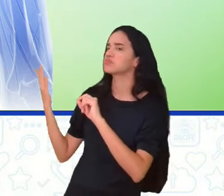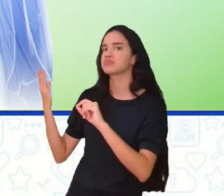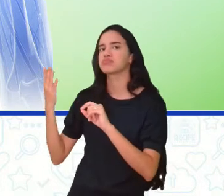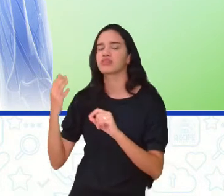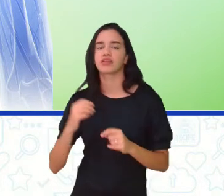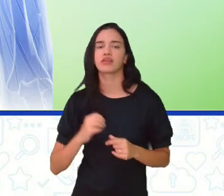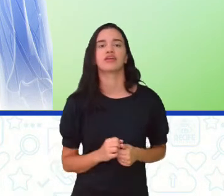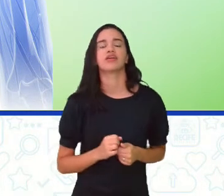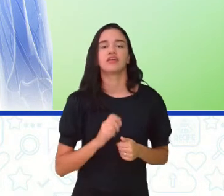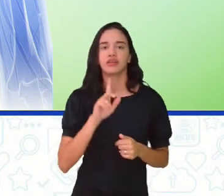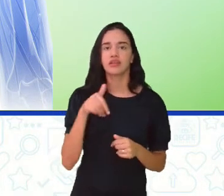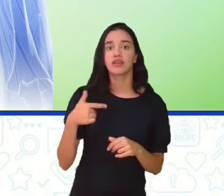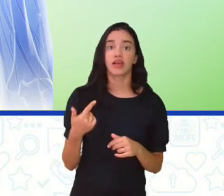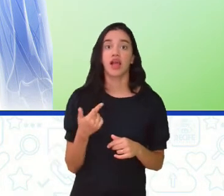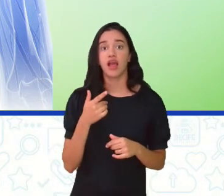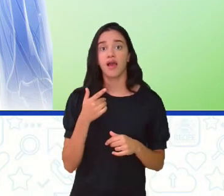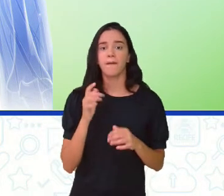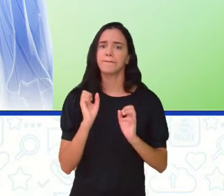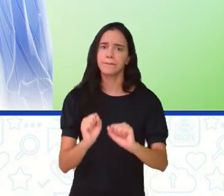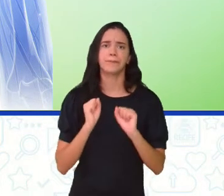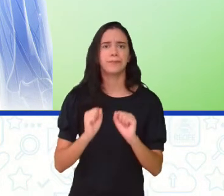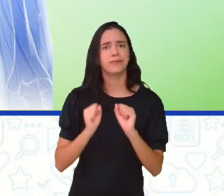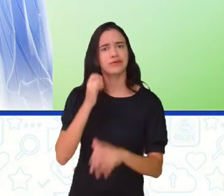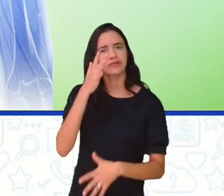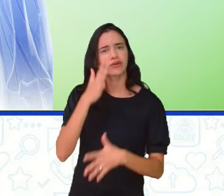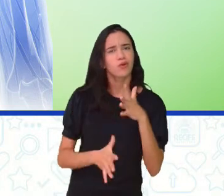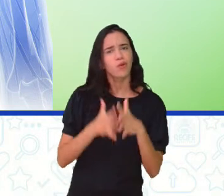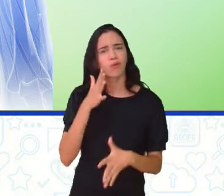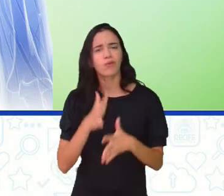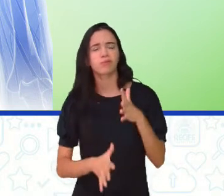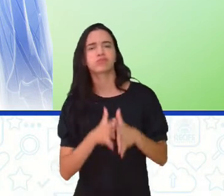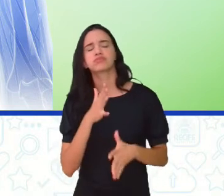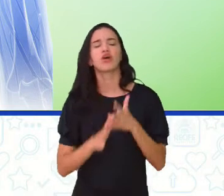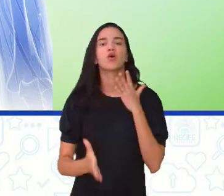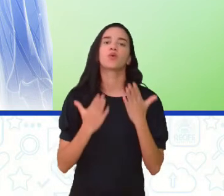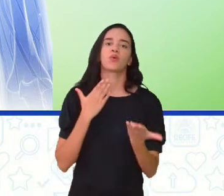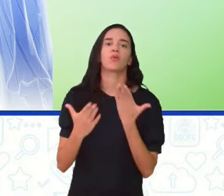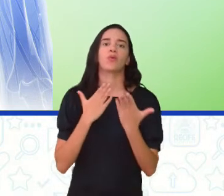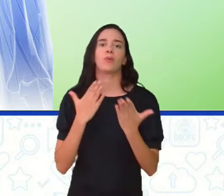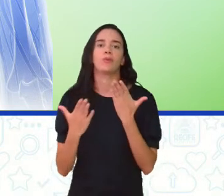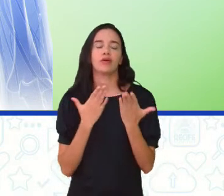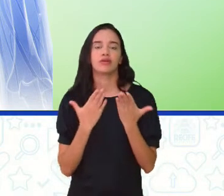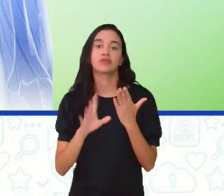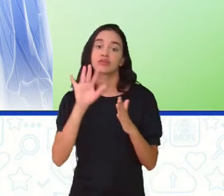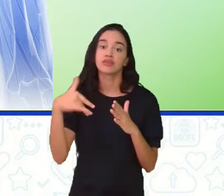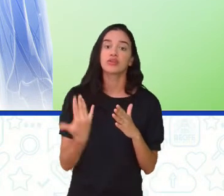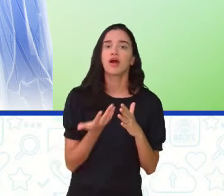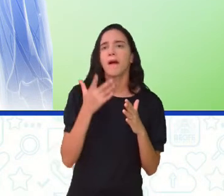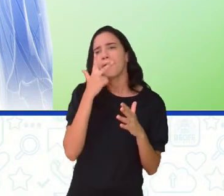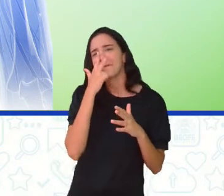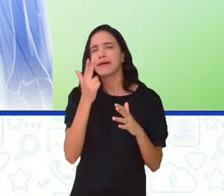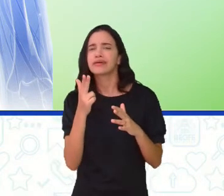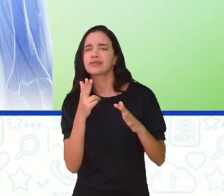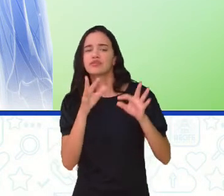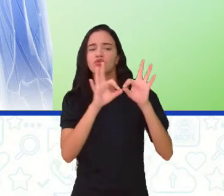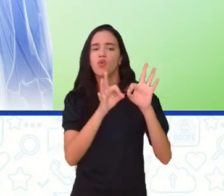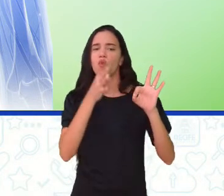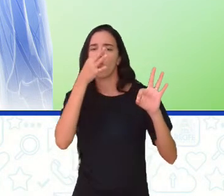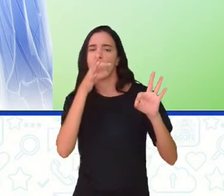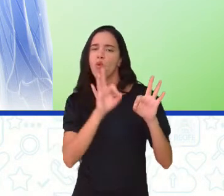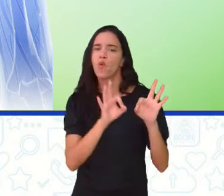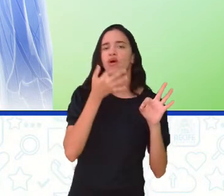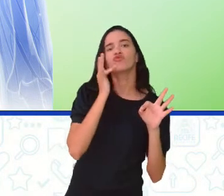alvéolos pulmonares, que muitas vezes pode ser confundido, comparado a um cacho de uva. Eu vou comparar um cacho de uva que é